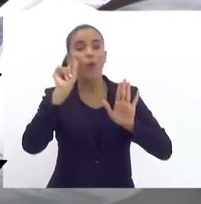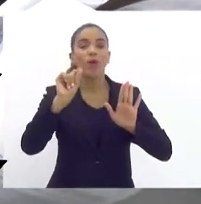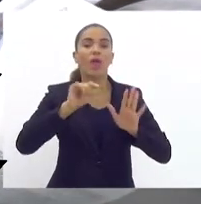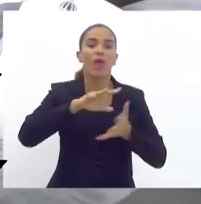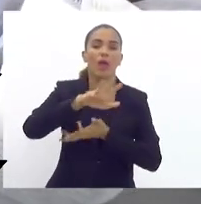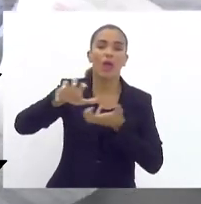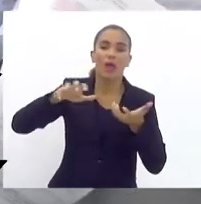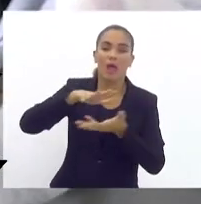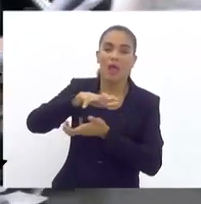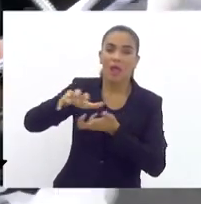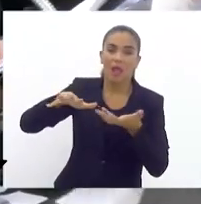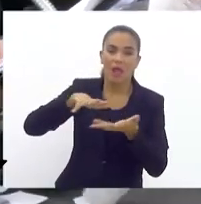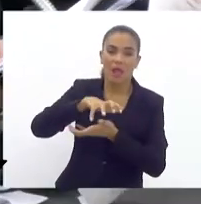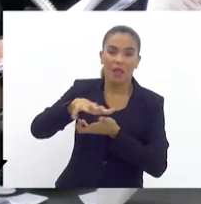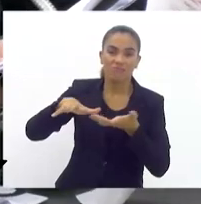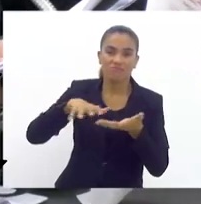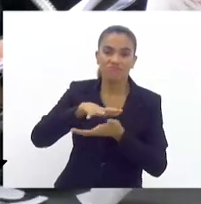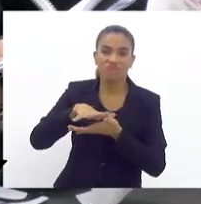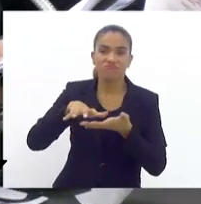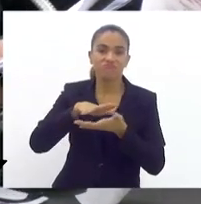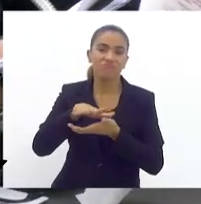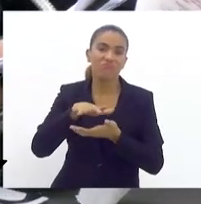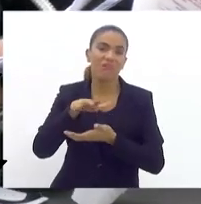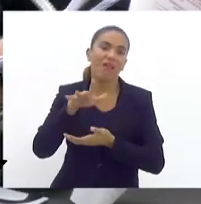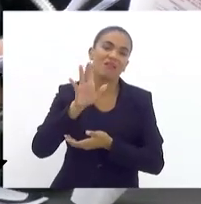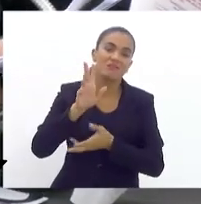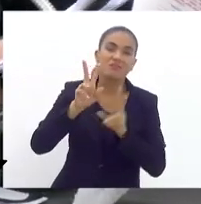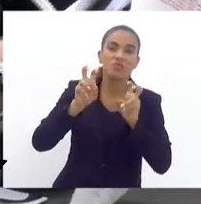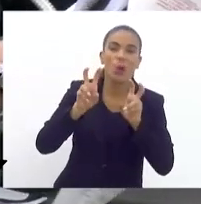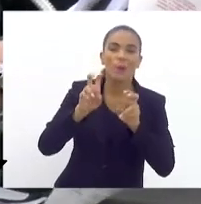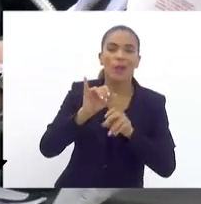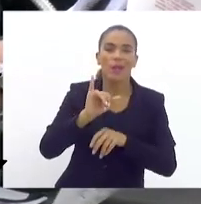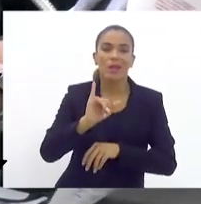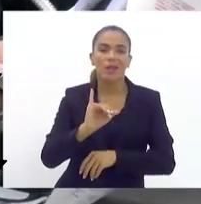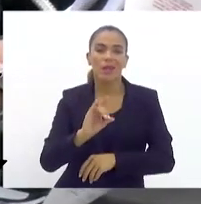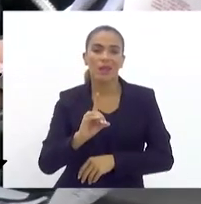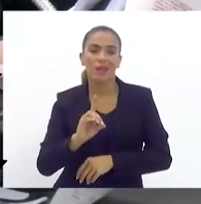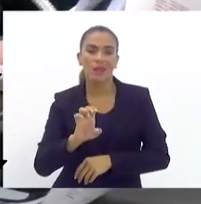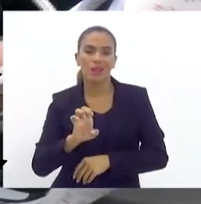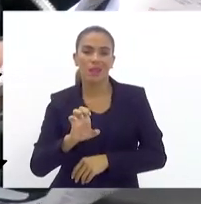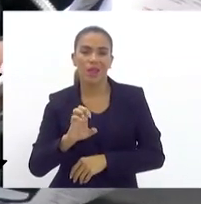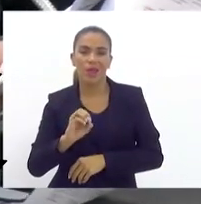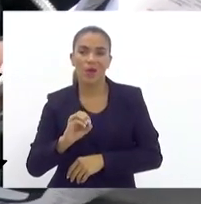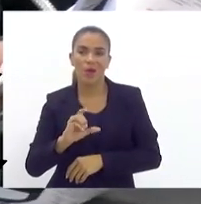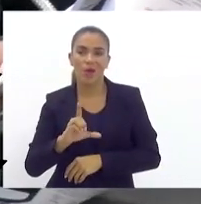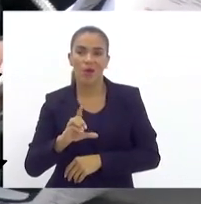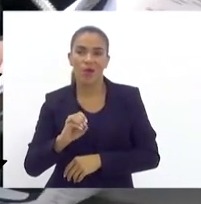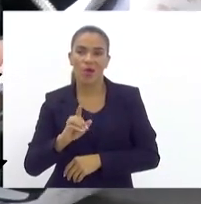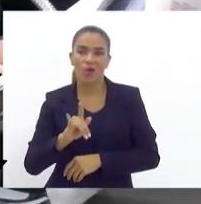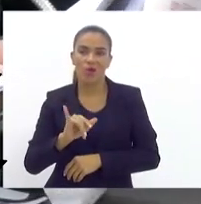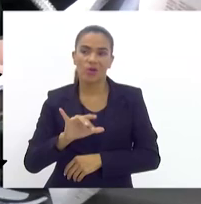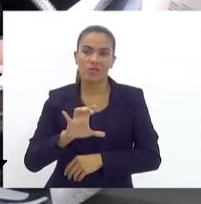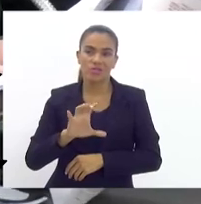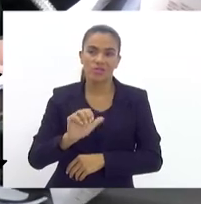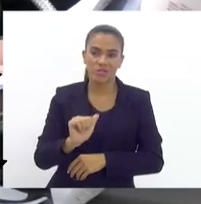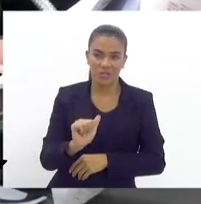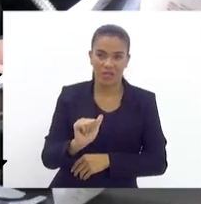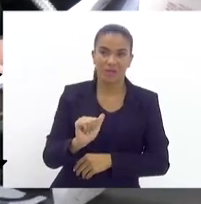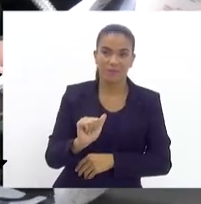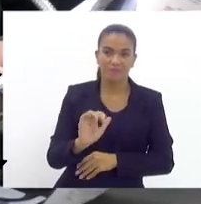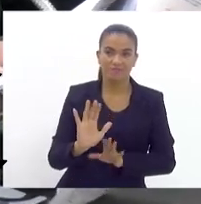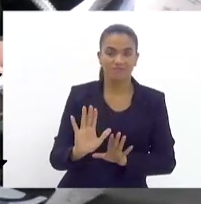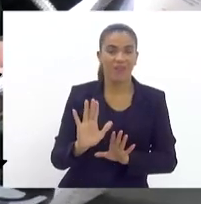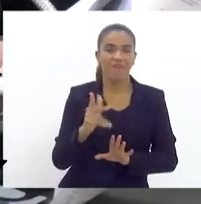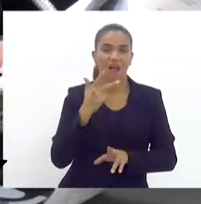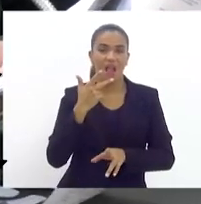da questão ideológica, embora seja contrário ao que eu considero uma aberração essa coisa da ideologia de